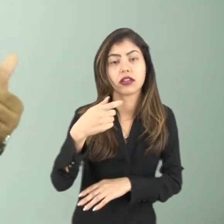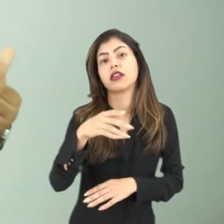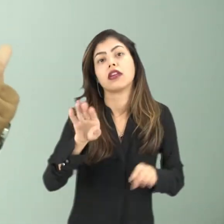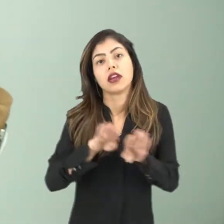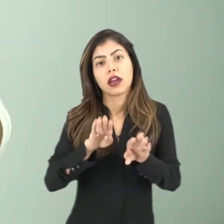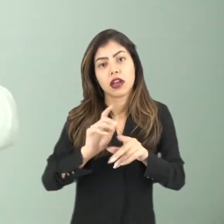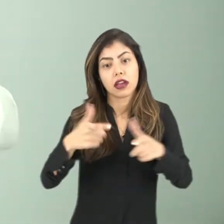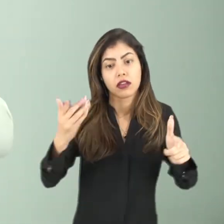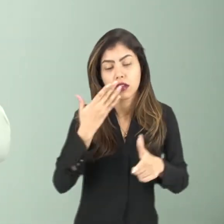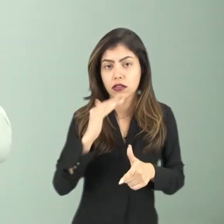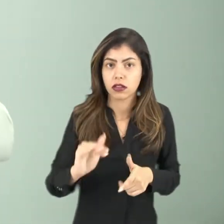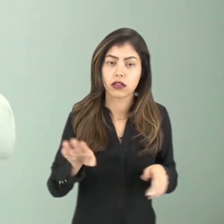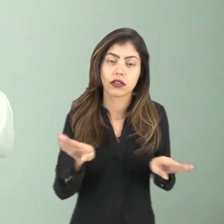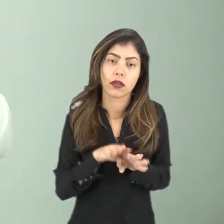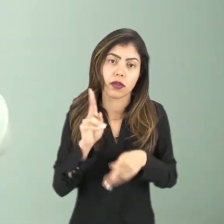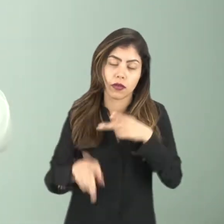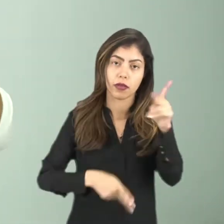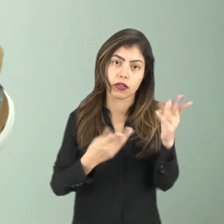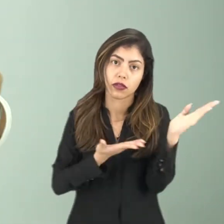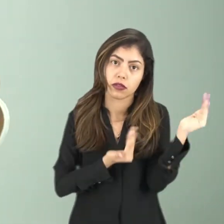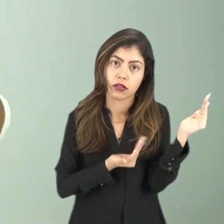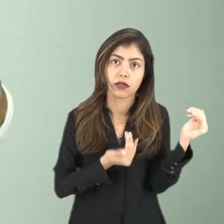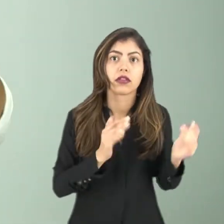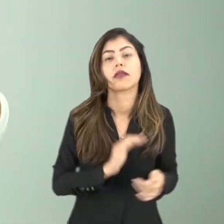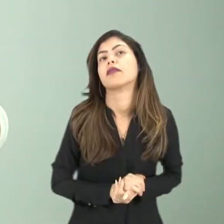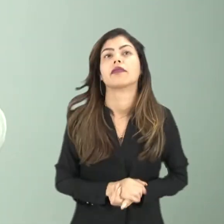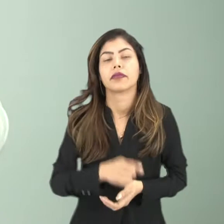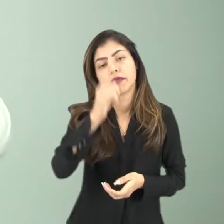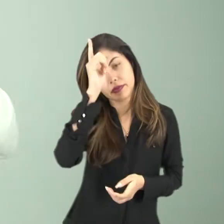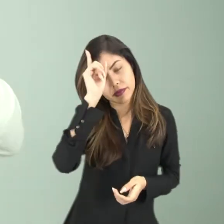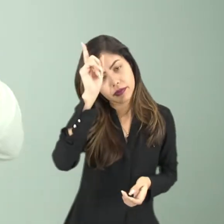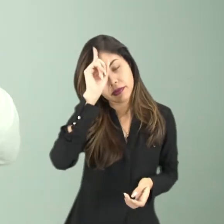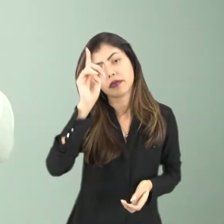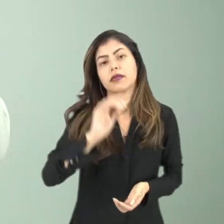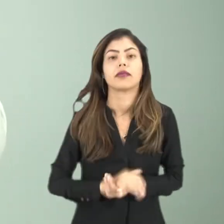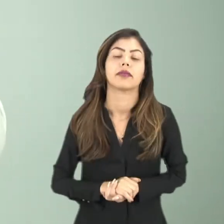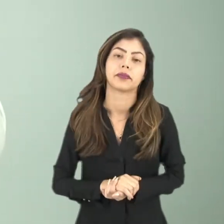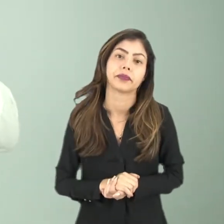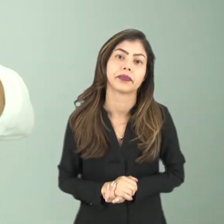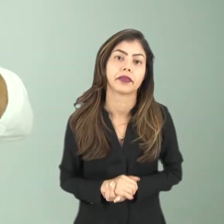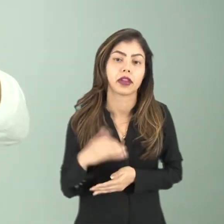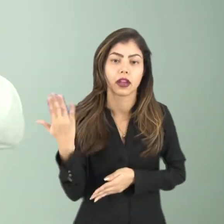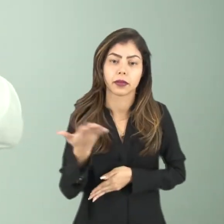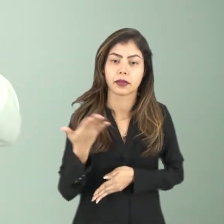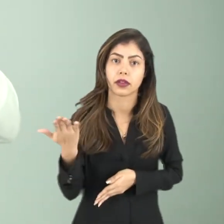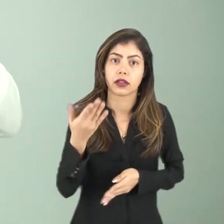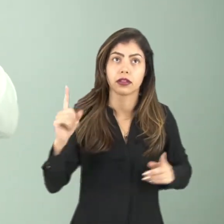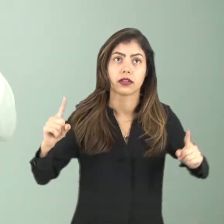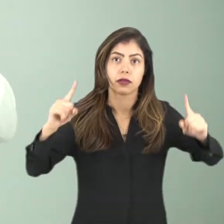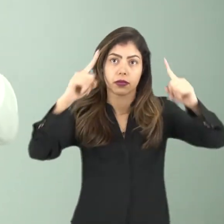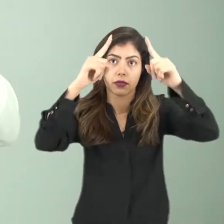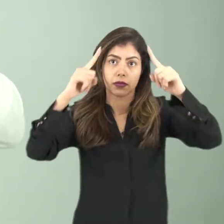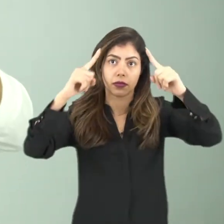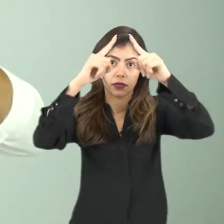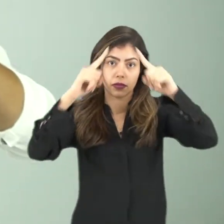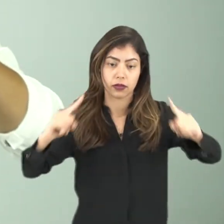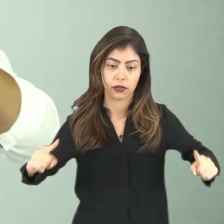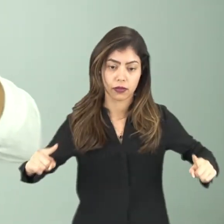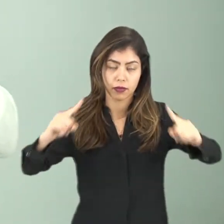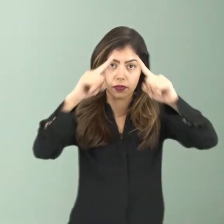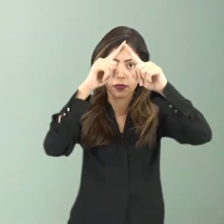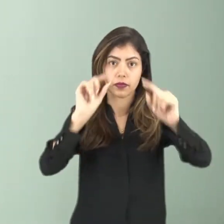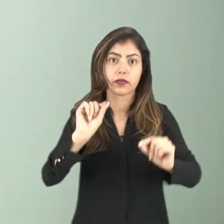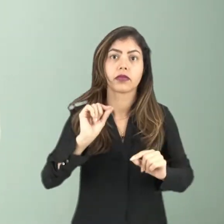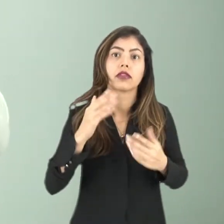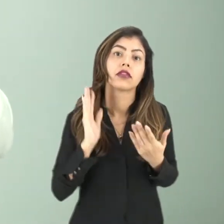de natalidade, com grande taxa de população jovem. Os adultos, que é a base da pirâmide,